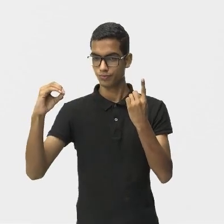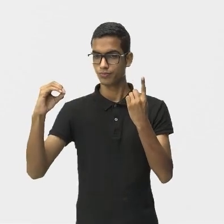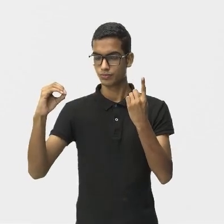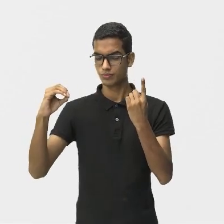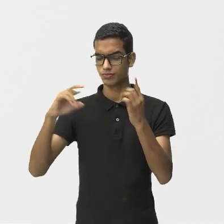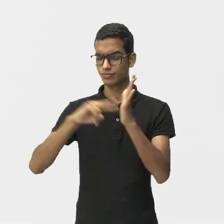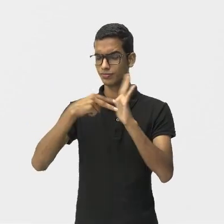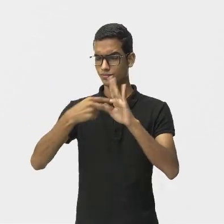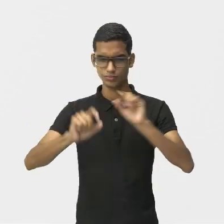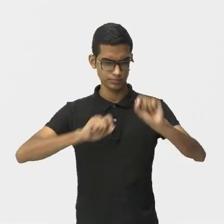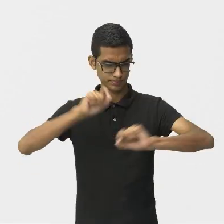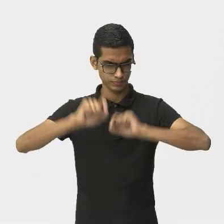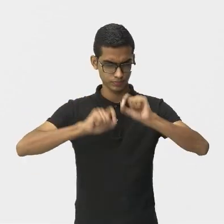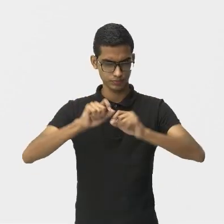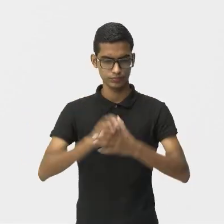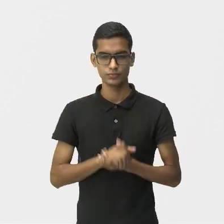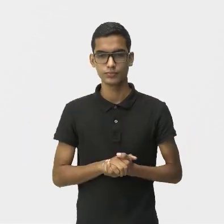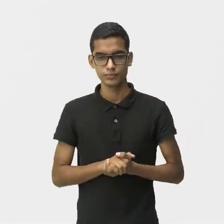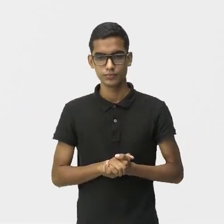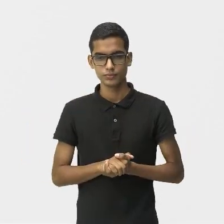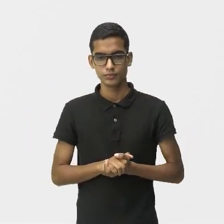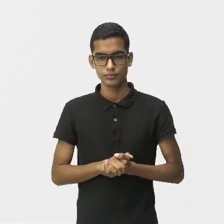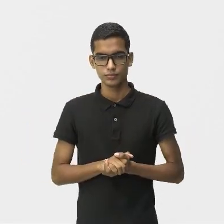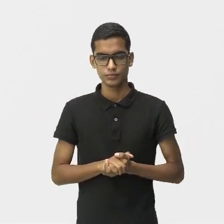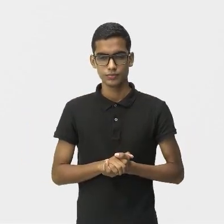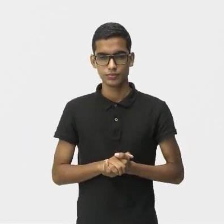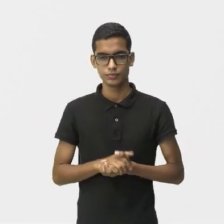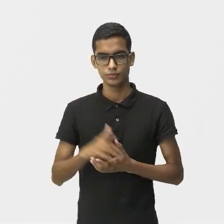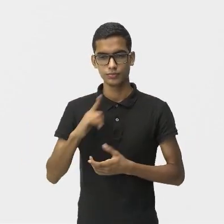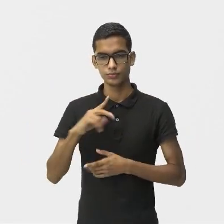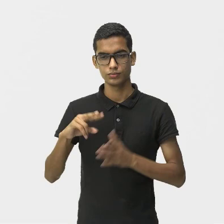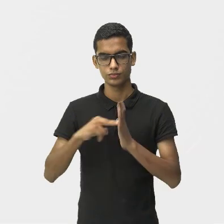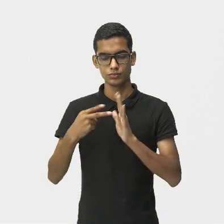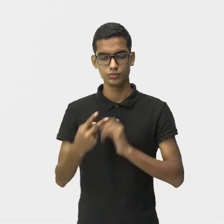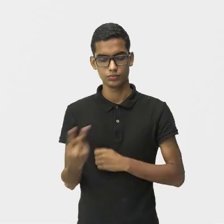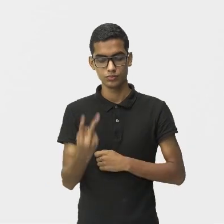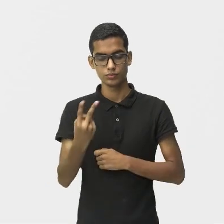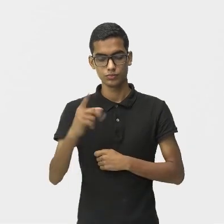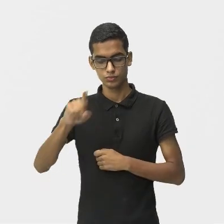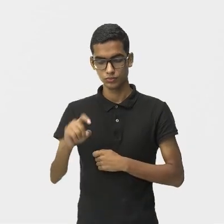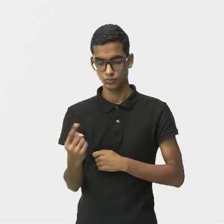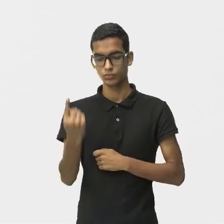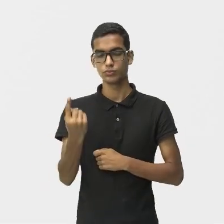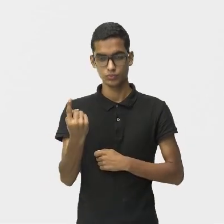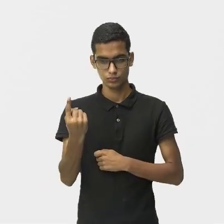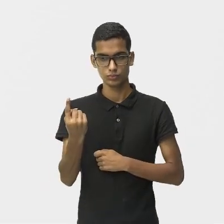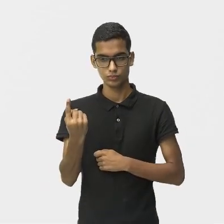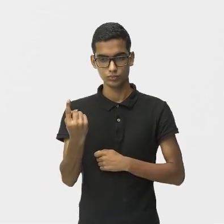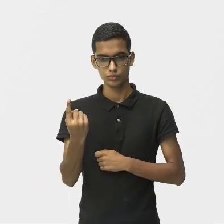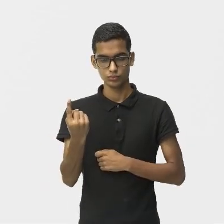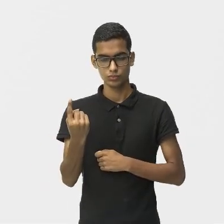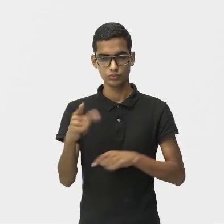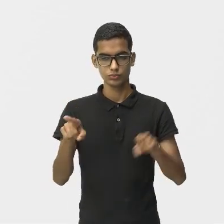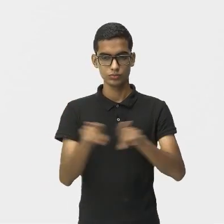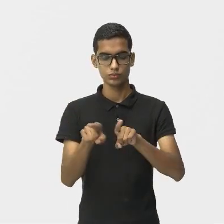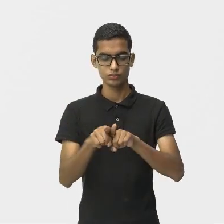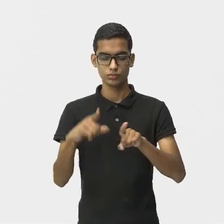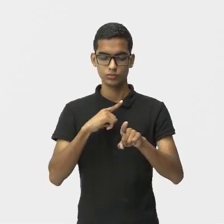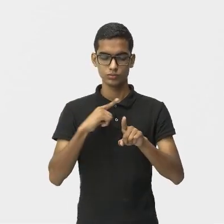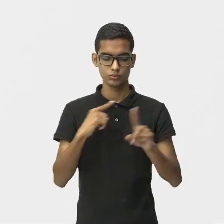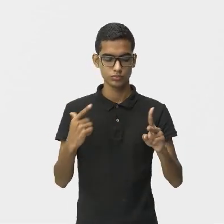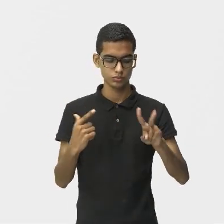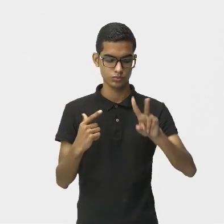que significa isso, pessoal? Significa que eu vou ter o valor de x1, tá? E vou ter o valor